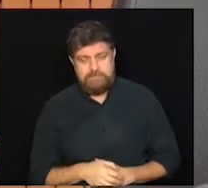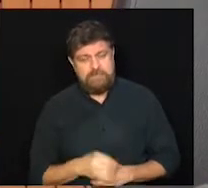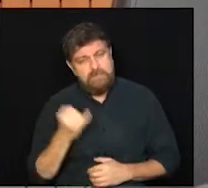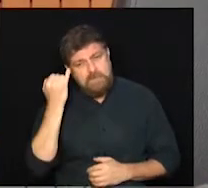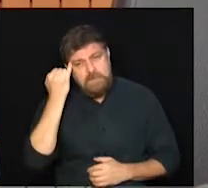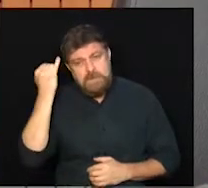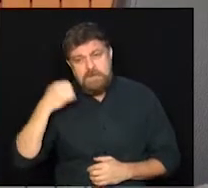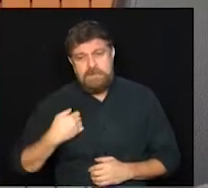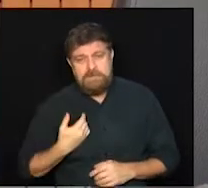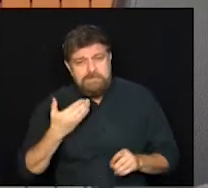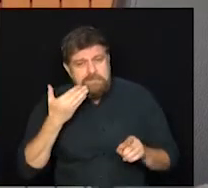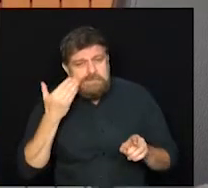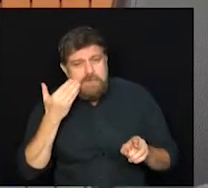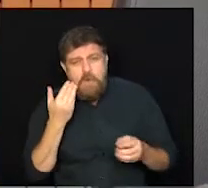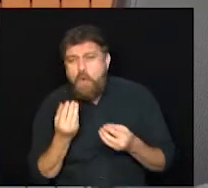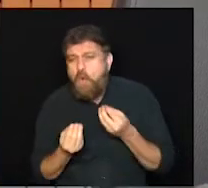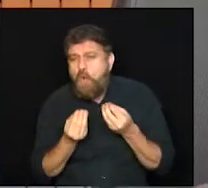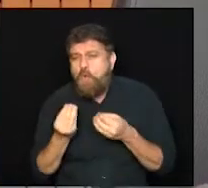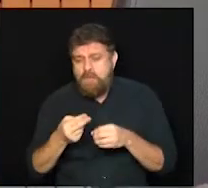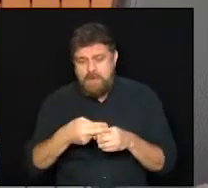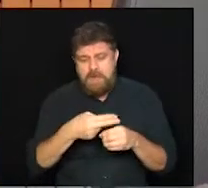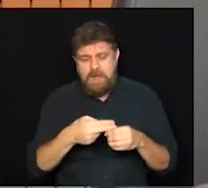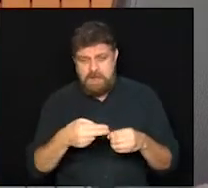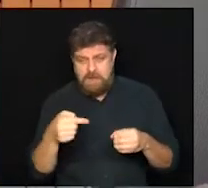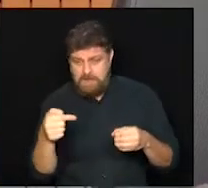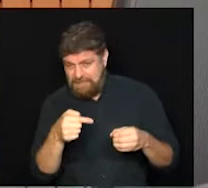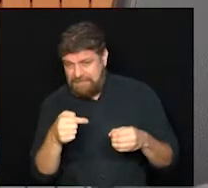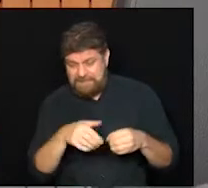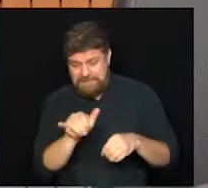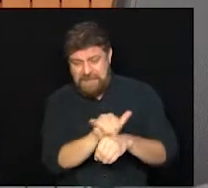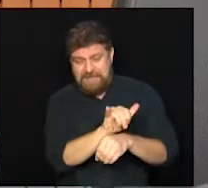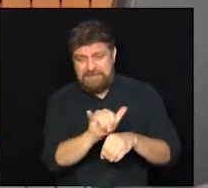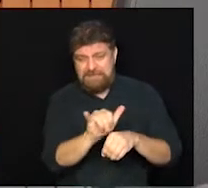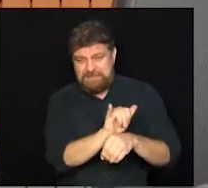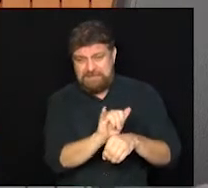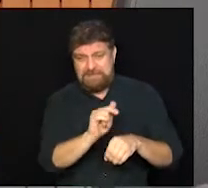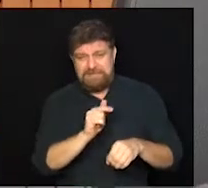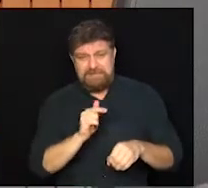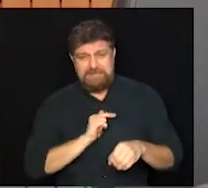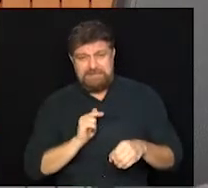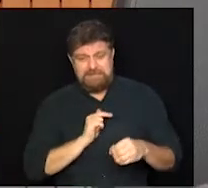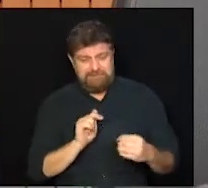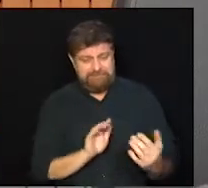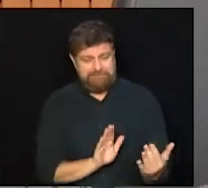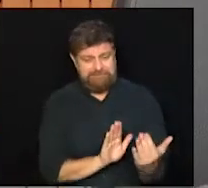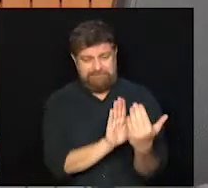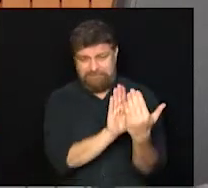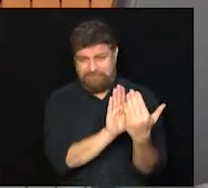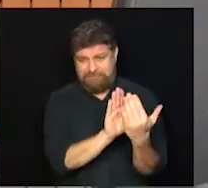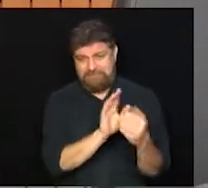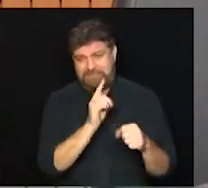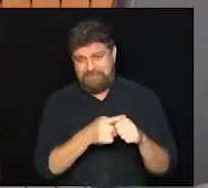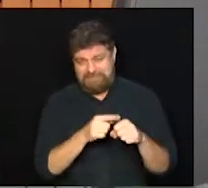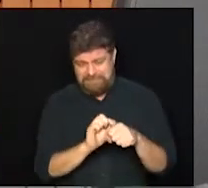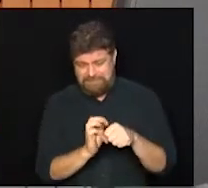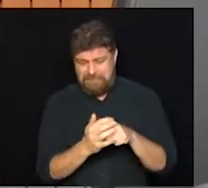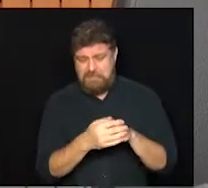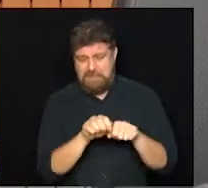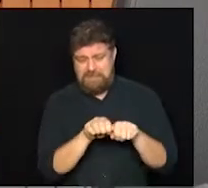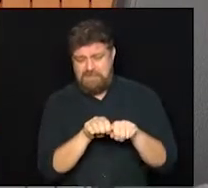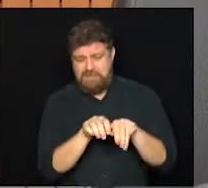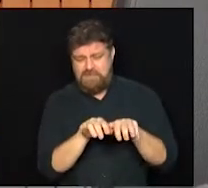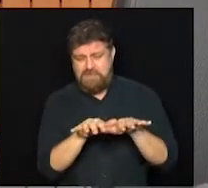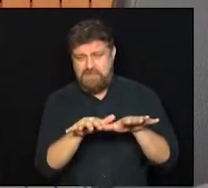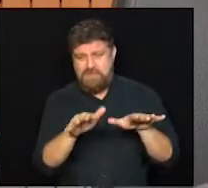conhecer um pouco como a Unicamp tem enfrentado e buscado atravessar as dificuldades impostas pela pandemia,